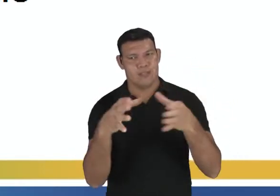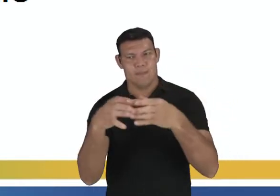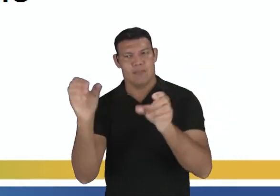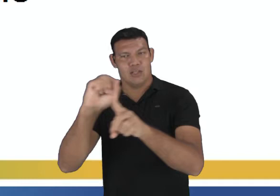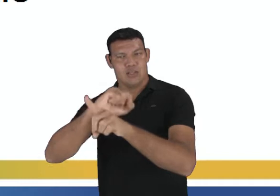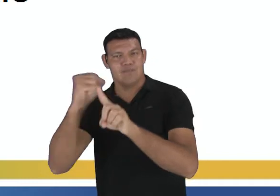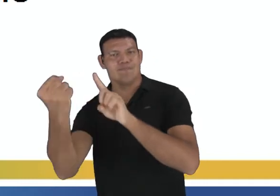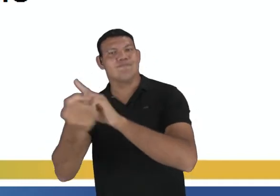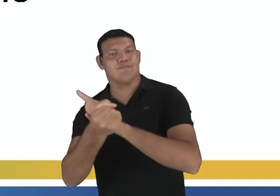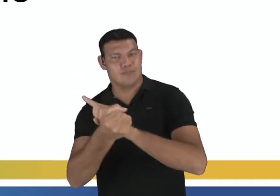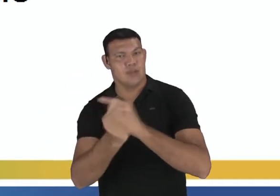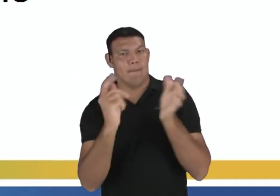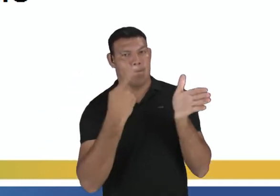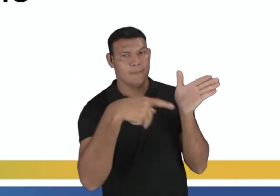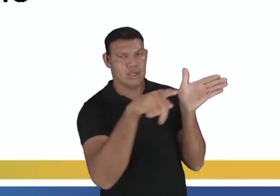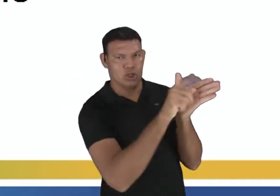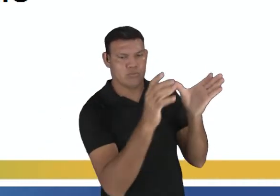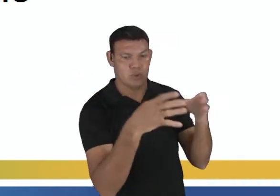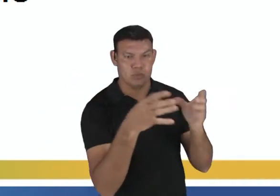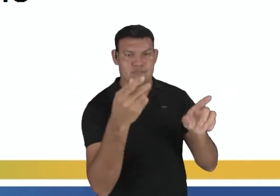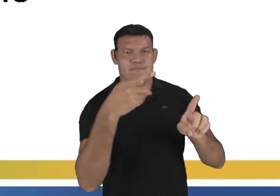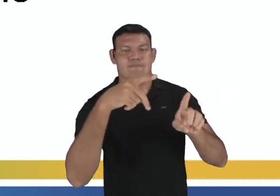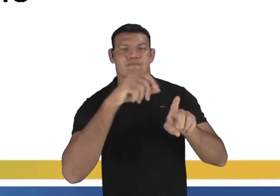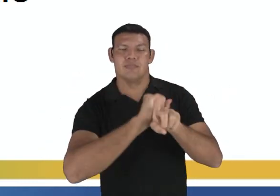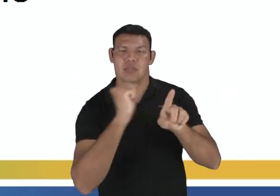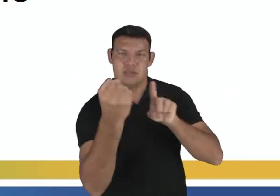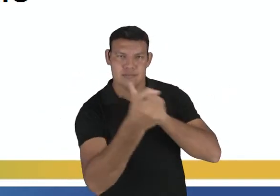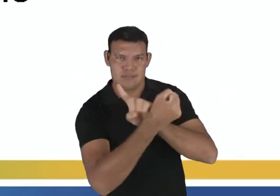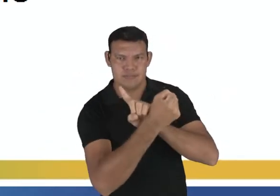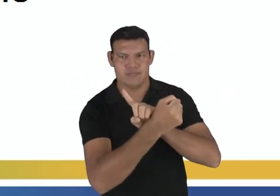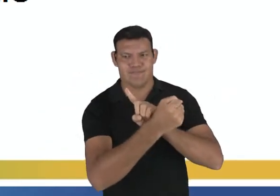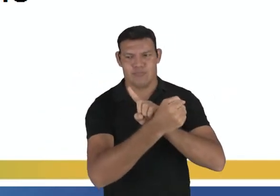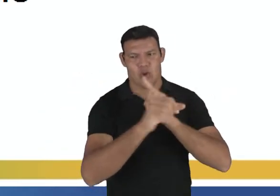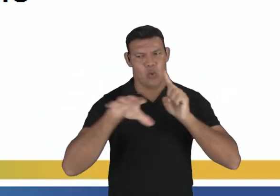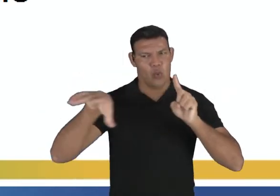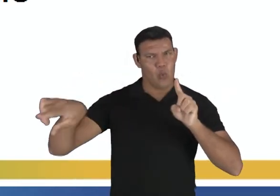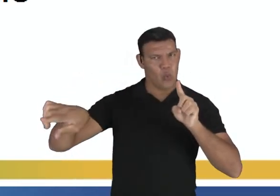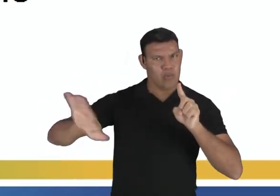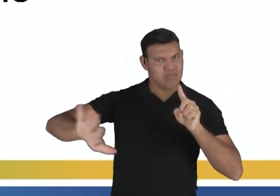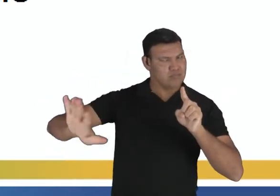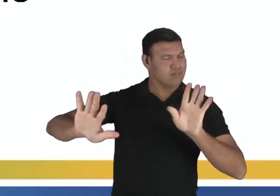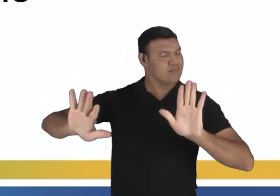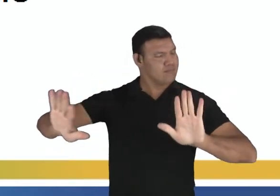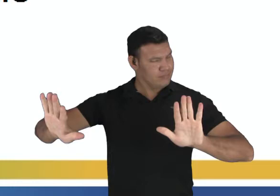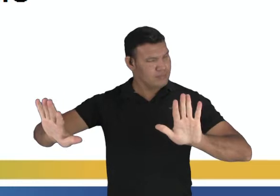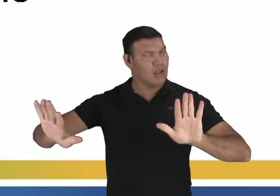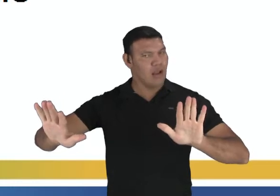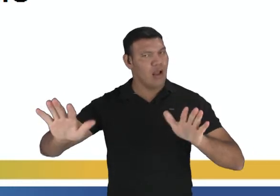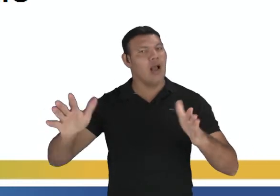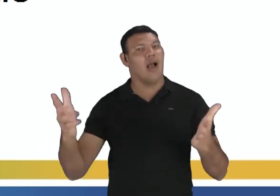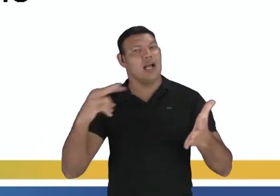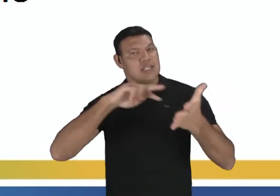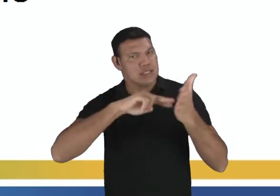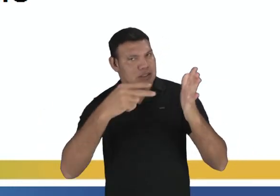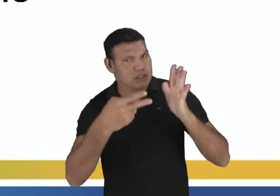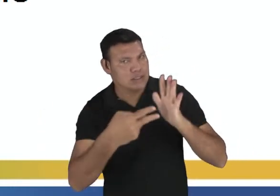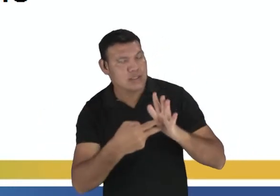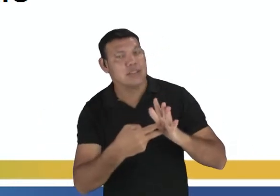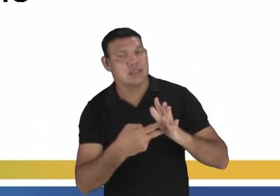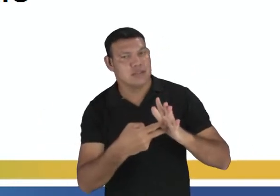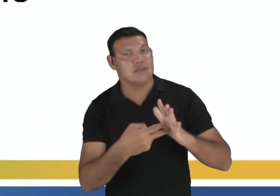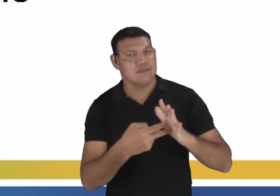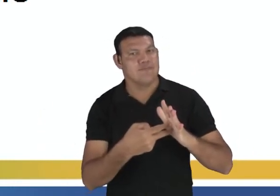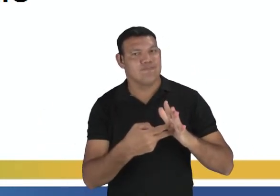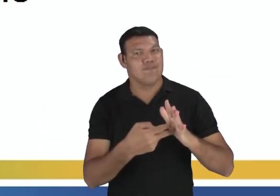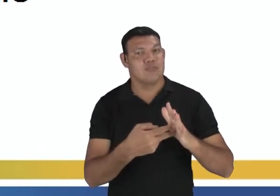que pertencer a uma classe social e não a uma outra classe social acaba definindo, digamos assim, a